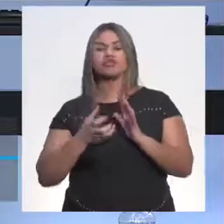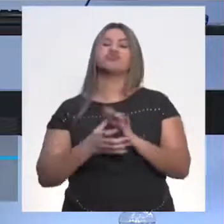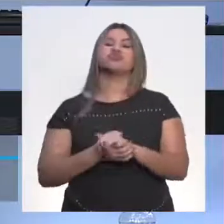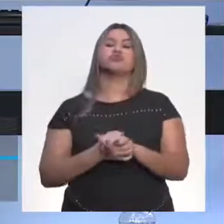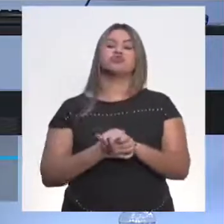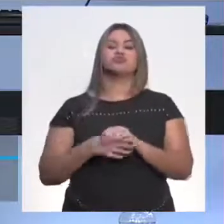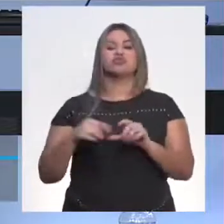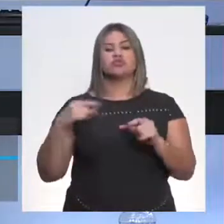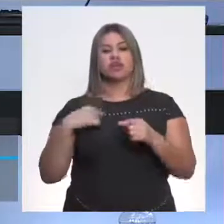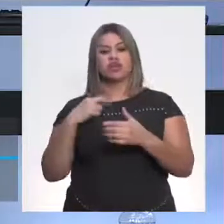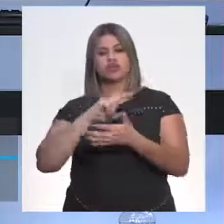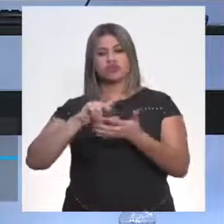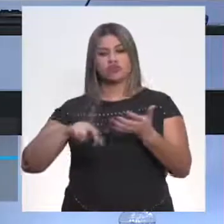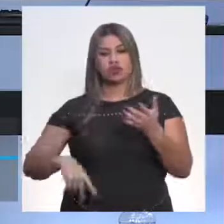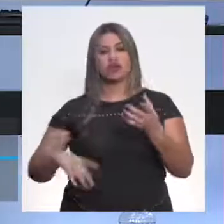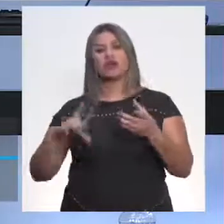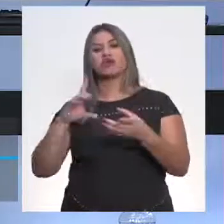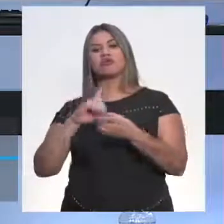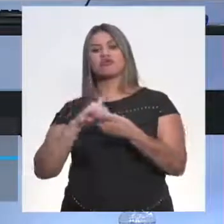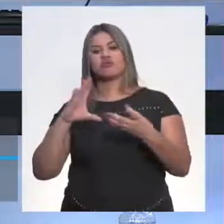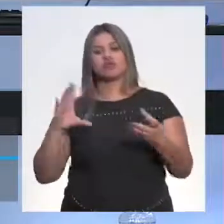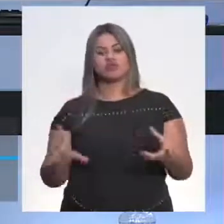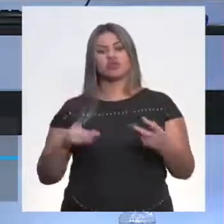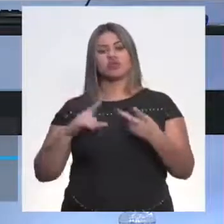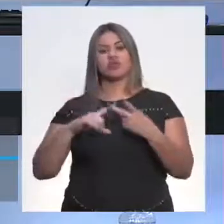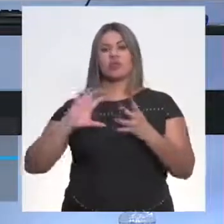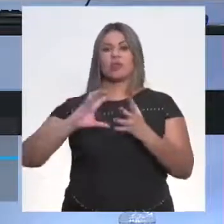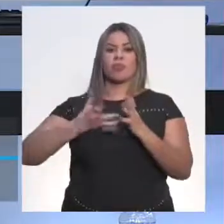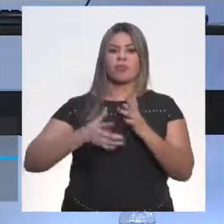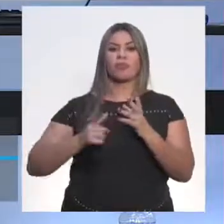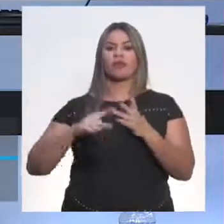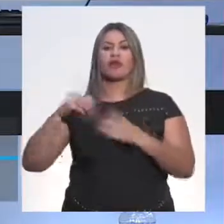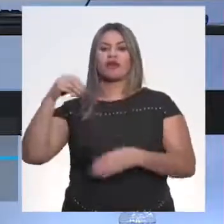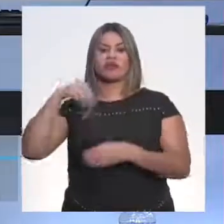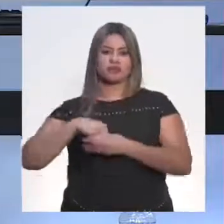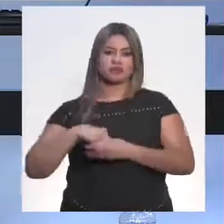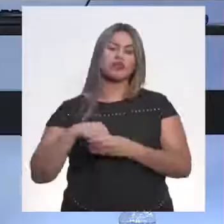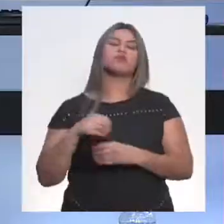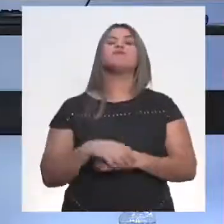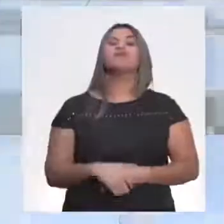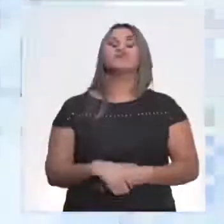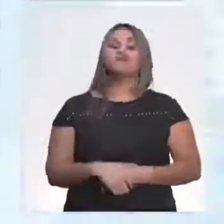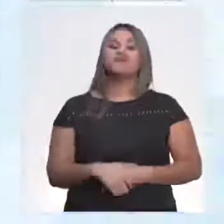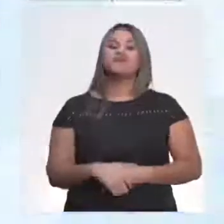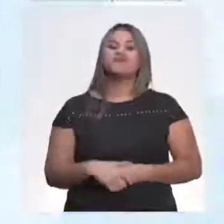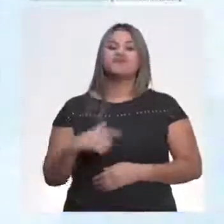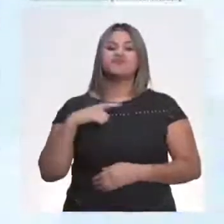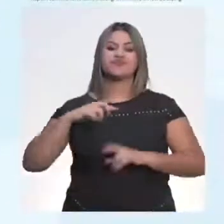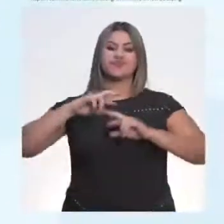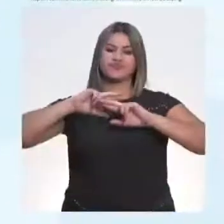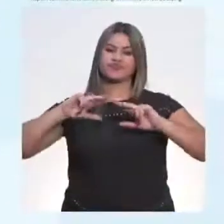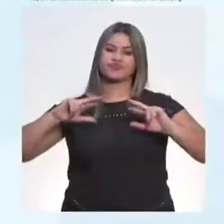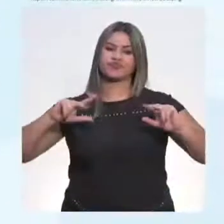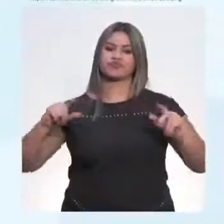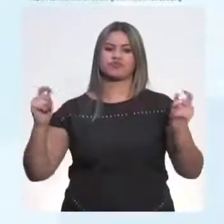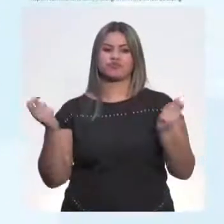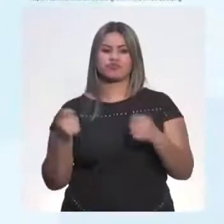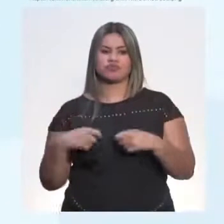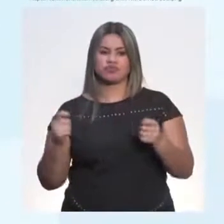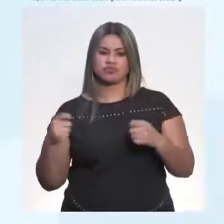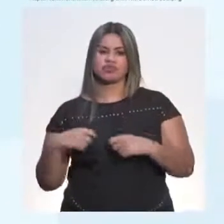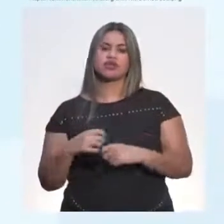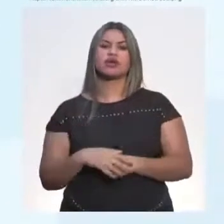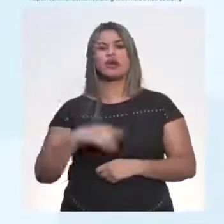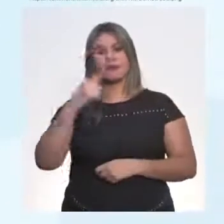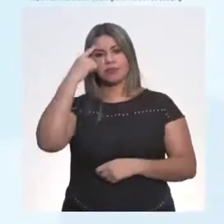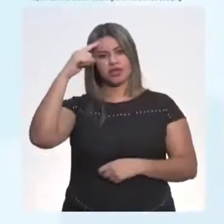democracia os partidos e as eleições então nós temos diferentes formas nós vemos que nós dentro